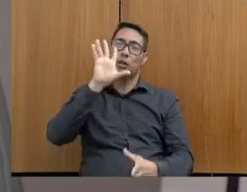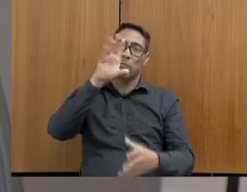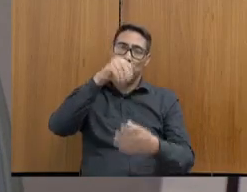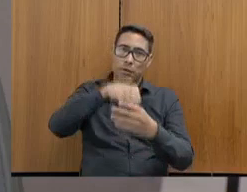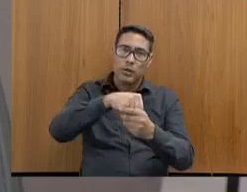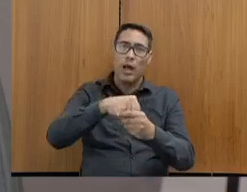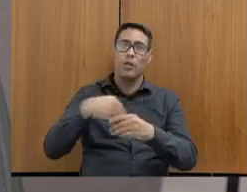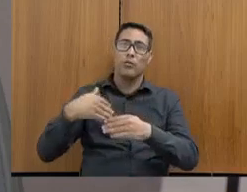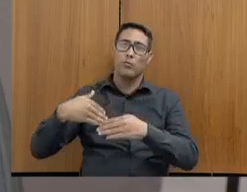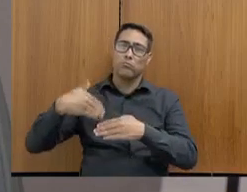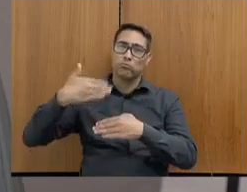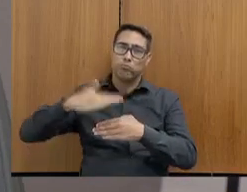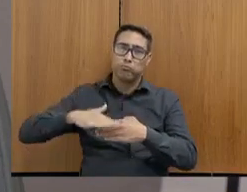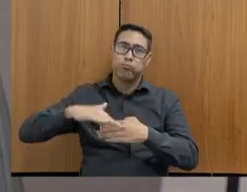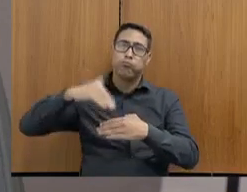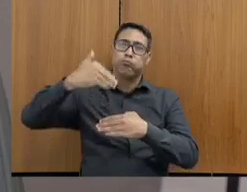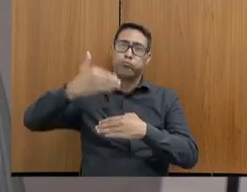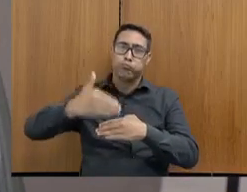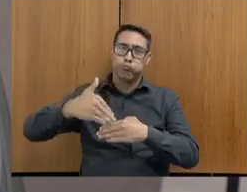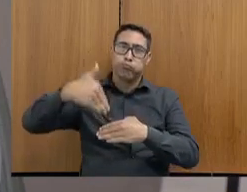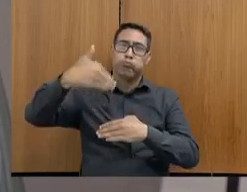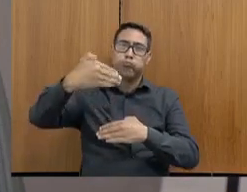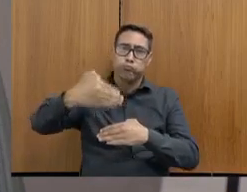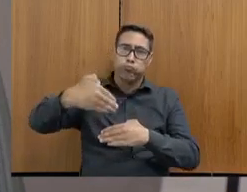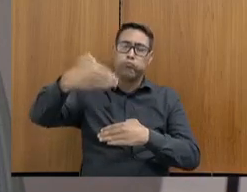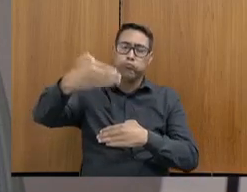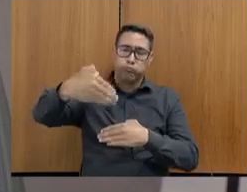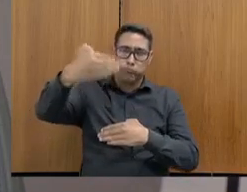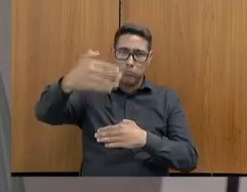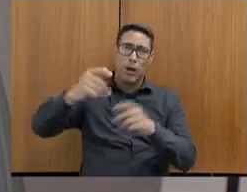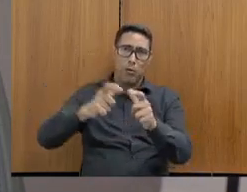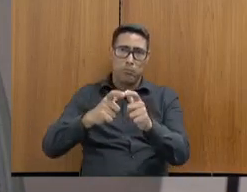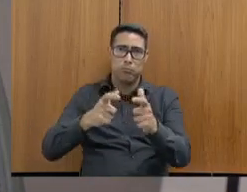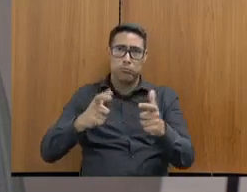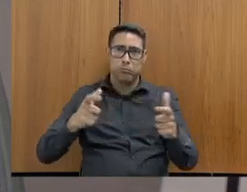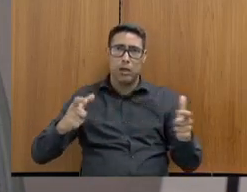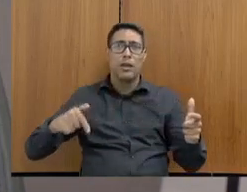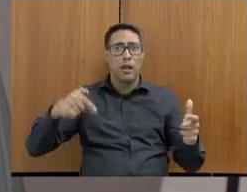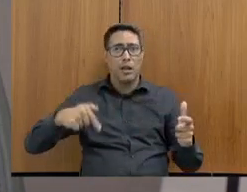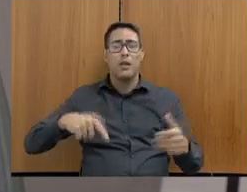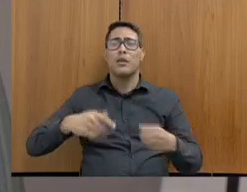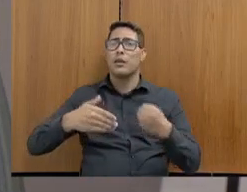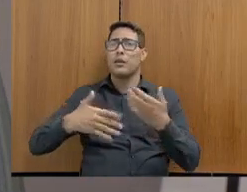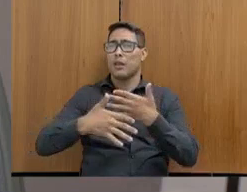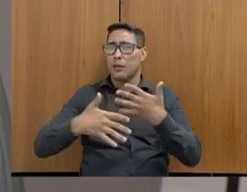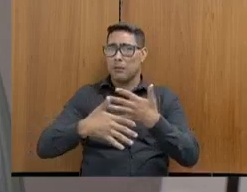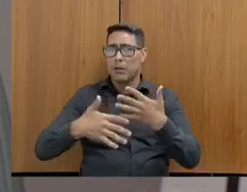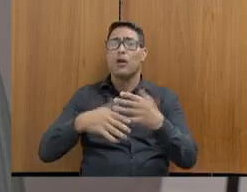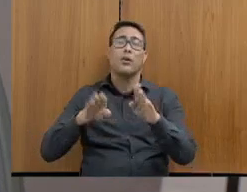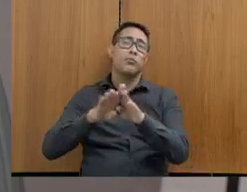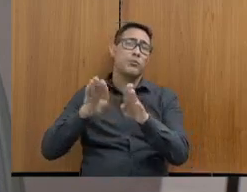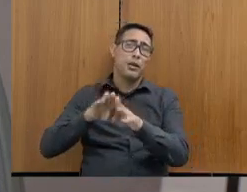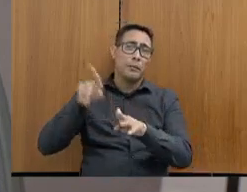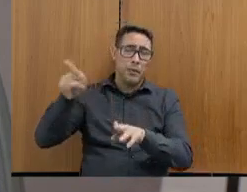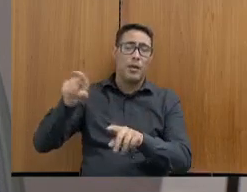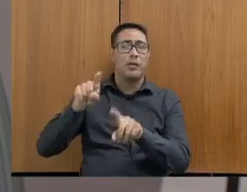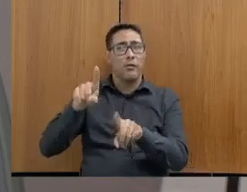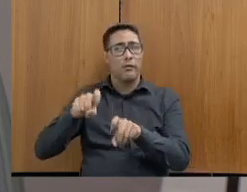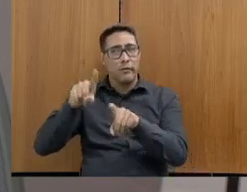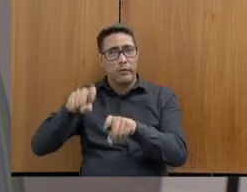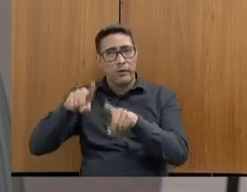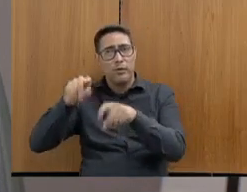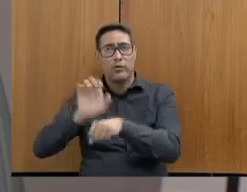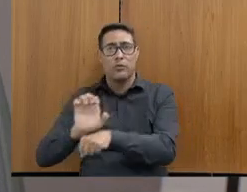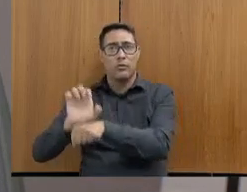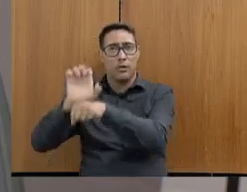né para que a gente tem uma maior capilaridade para atendimento aos servidores aqui da capital Região Metropolitana e também o interior do Estado inclusive